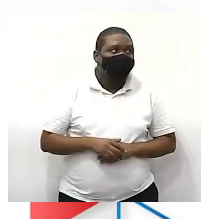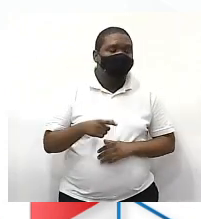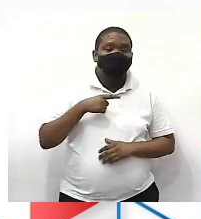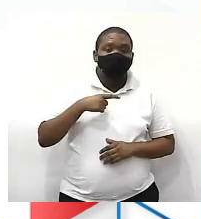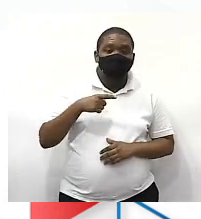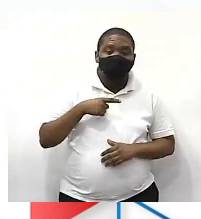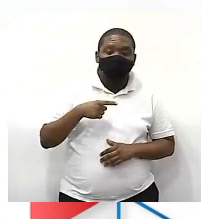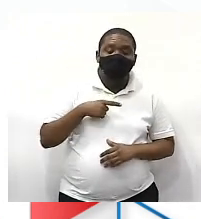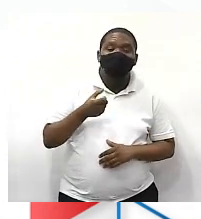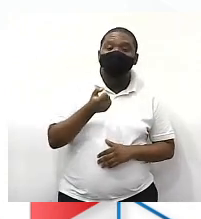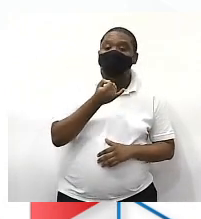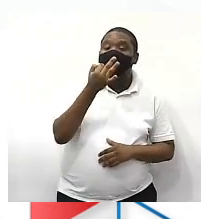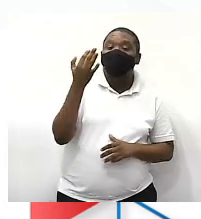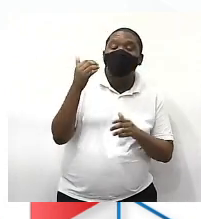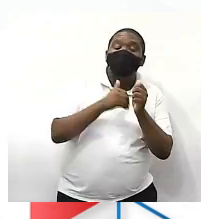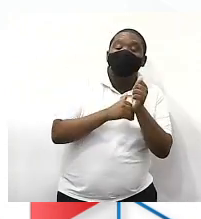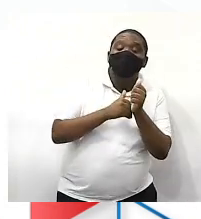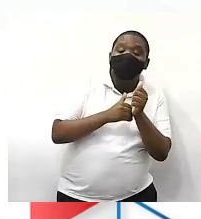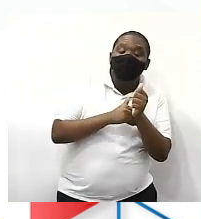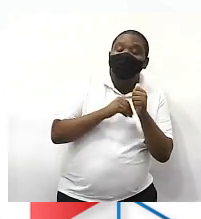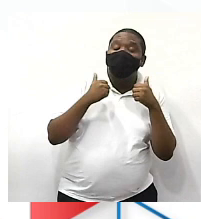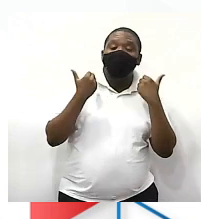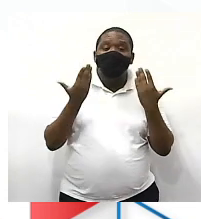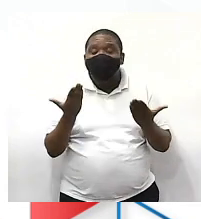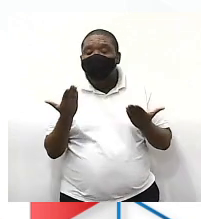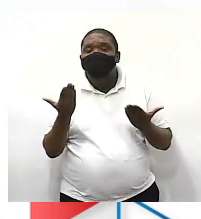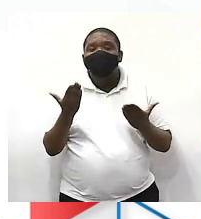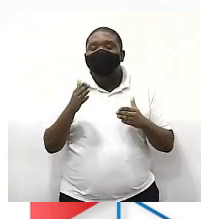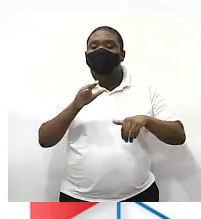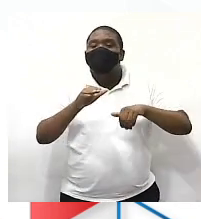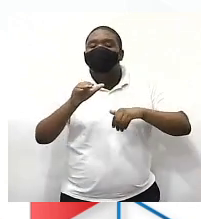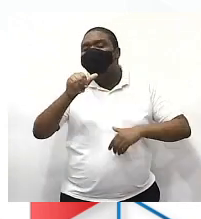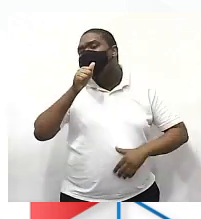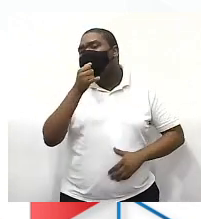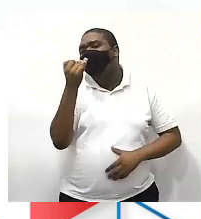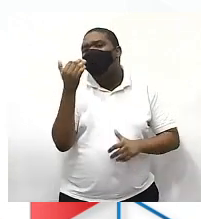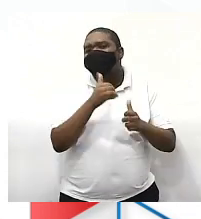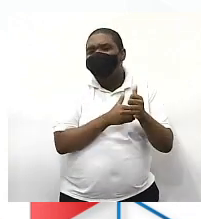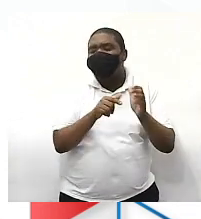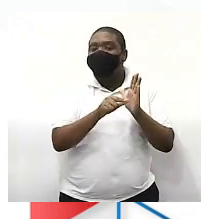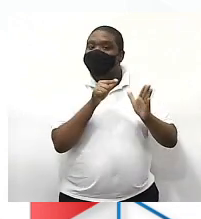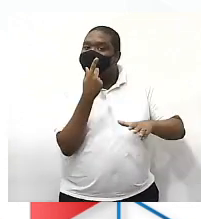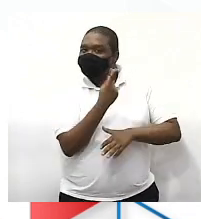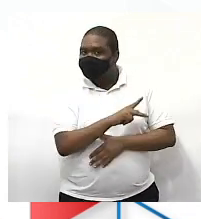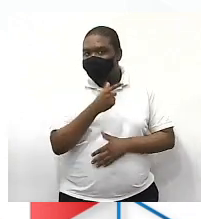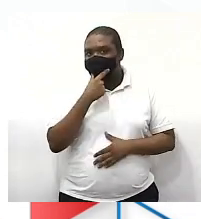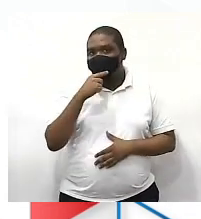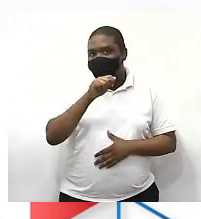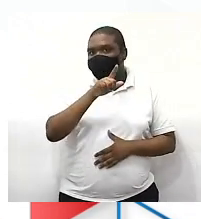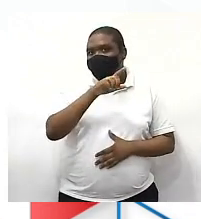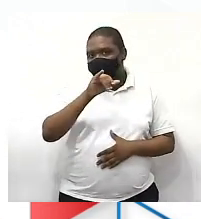senhas ainda serão chamadas antes da senha de Alisson? Aí eu vou fazer